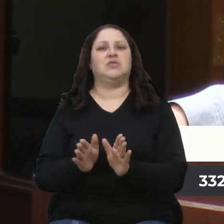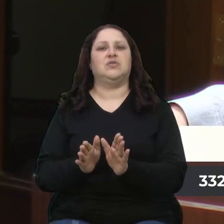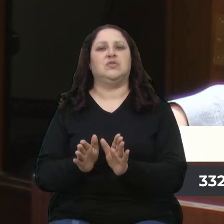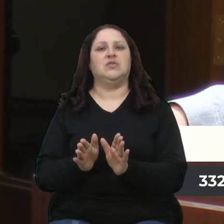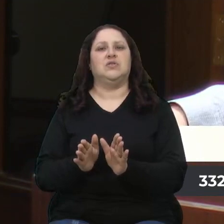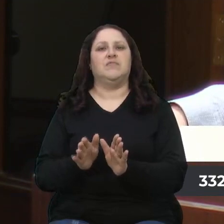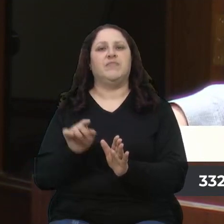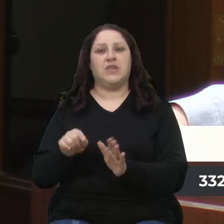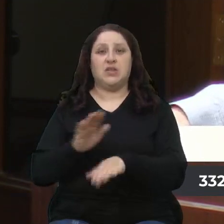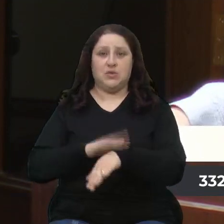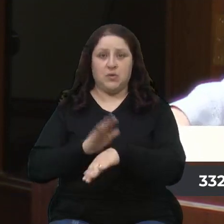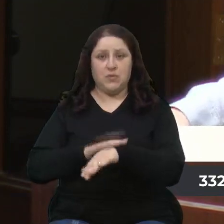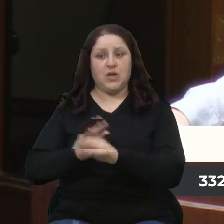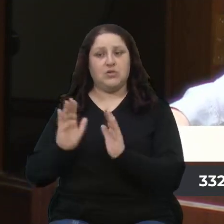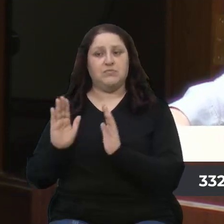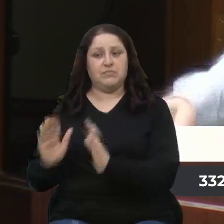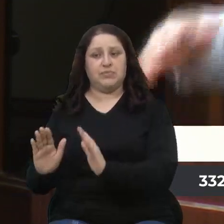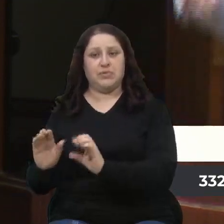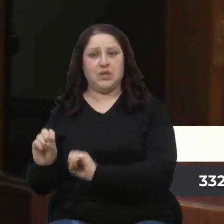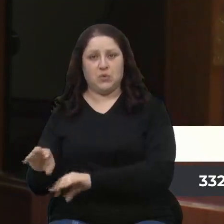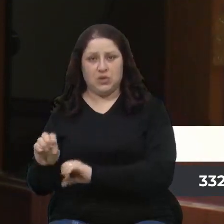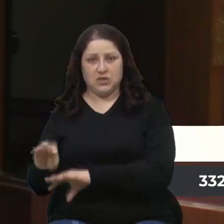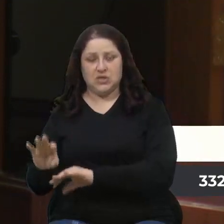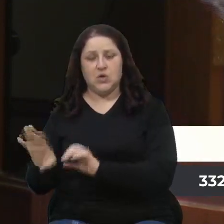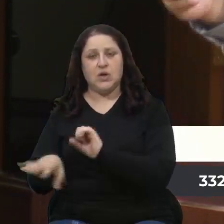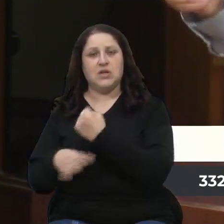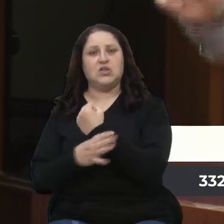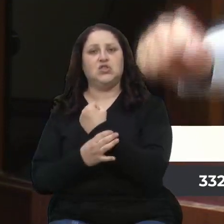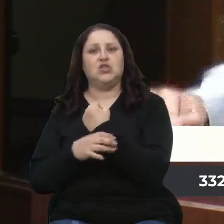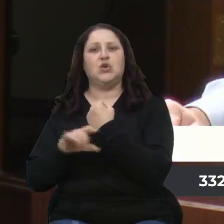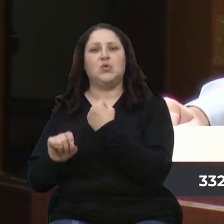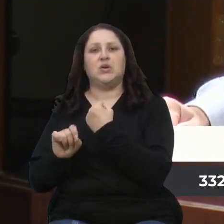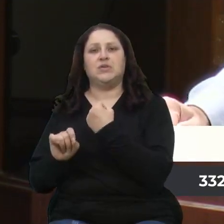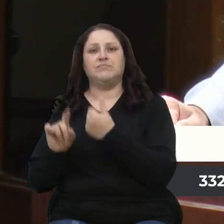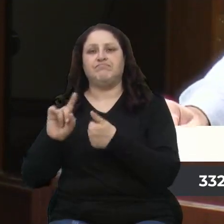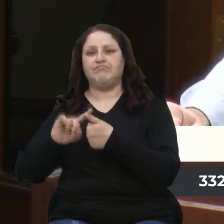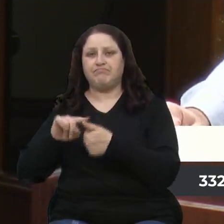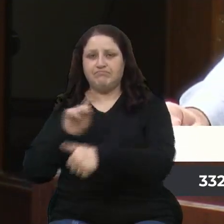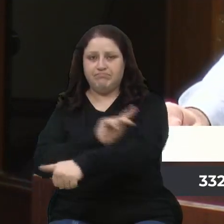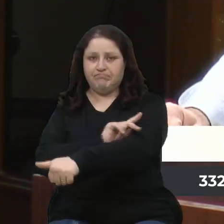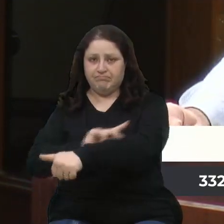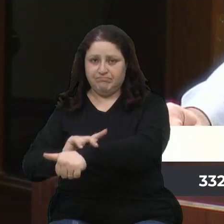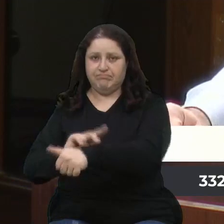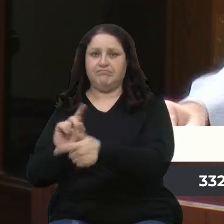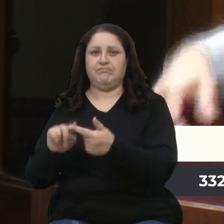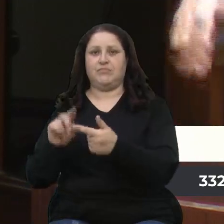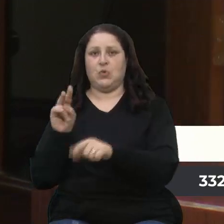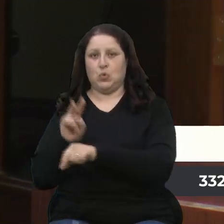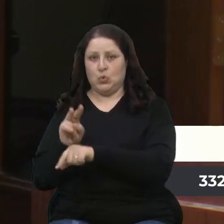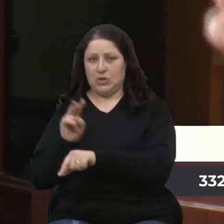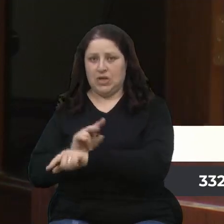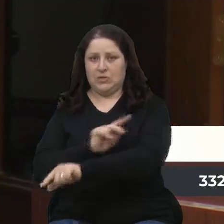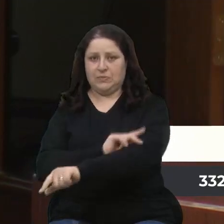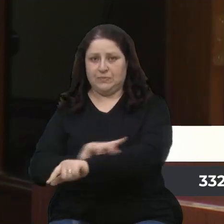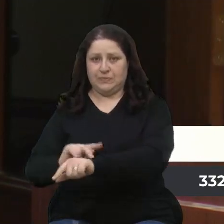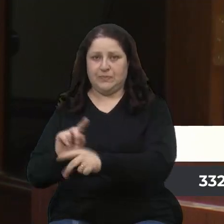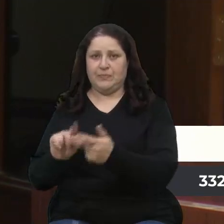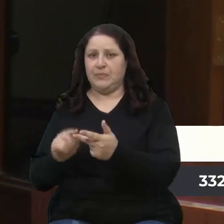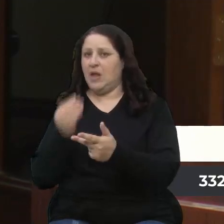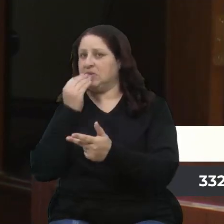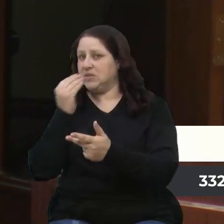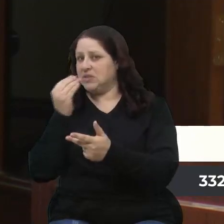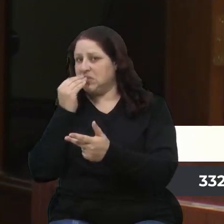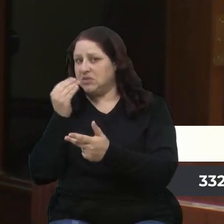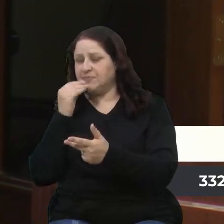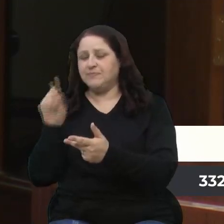dessa etapa da educação, garantindo a questão pedagógica, o cuidado pedagógico, a